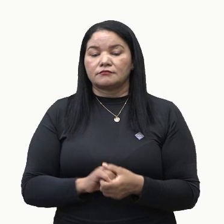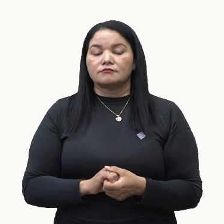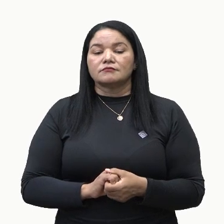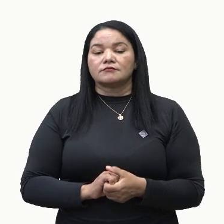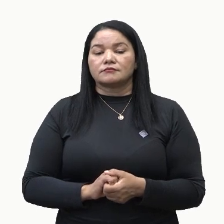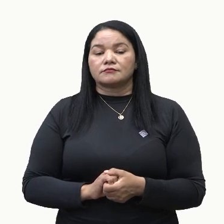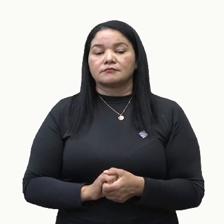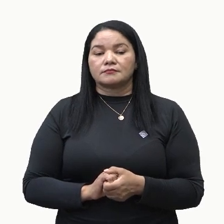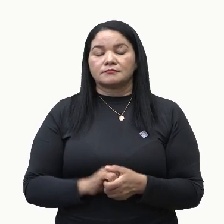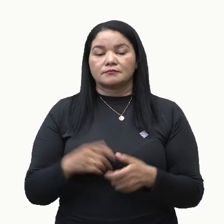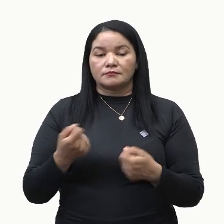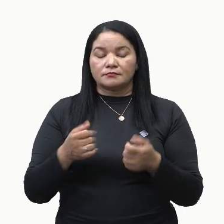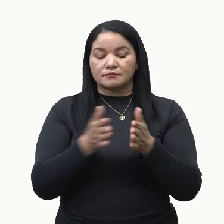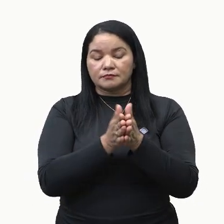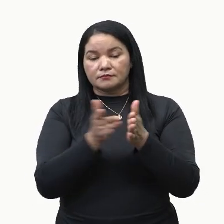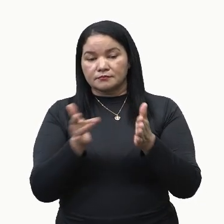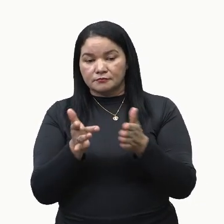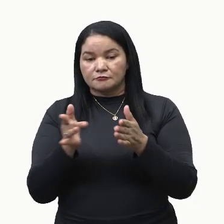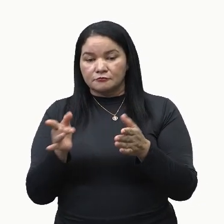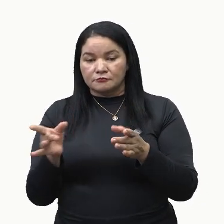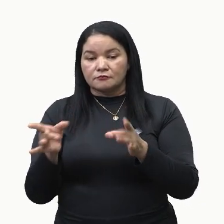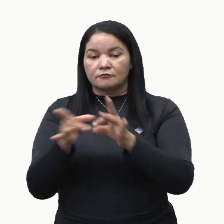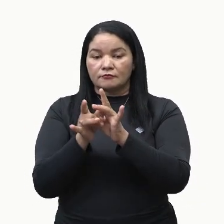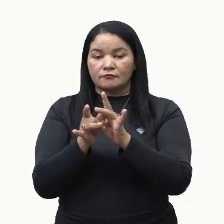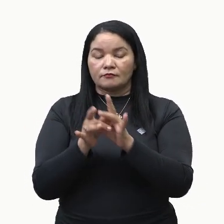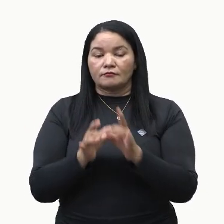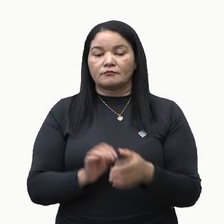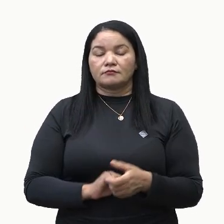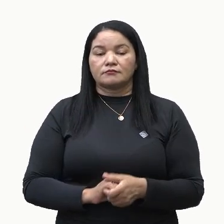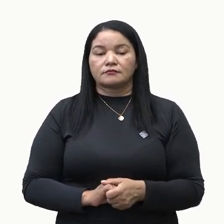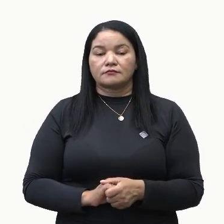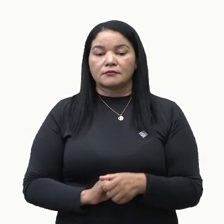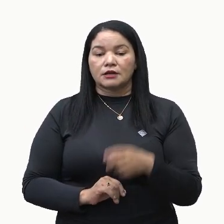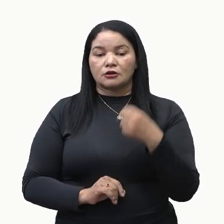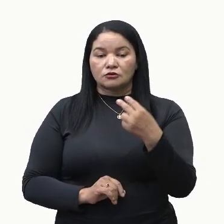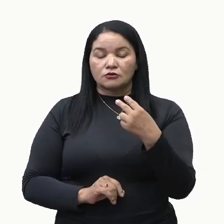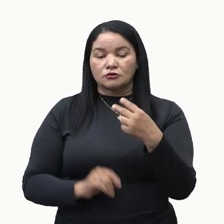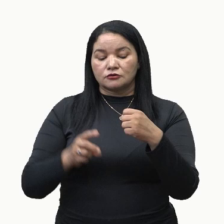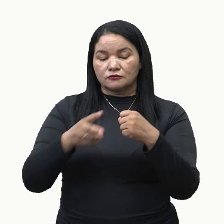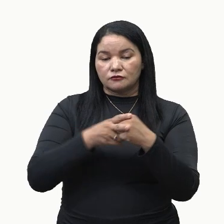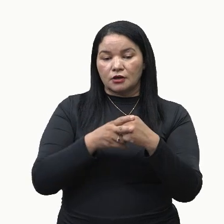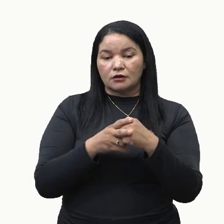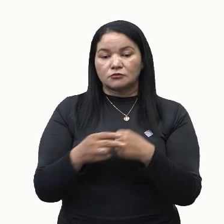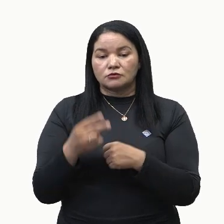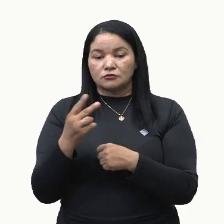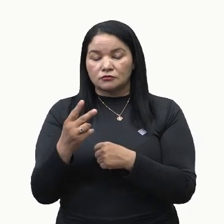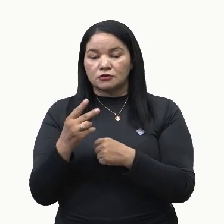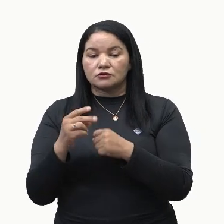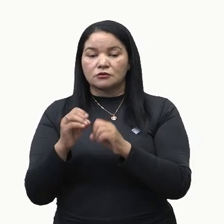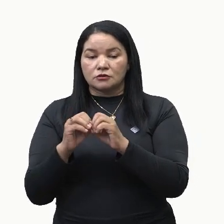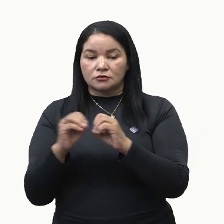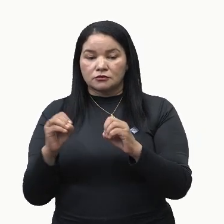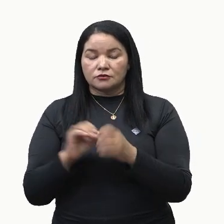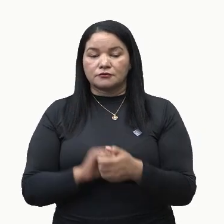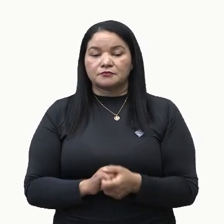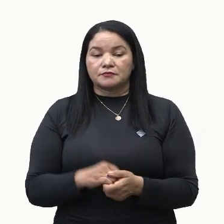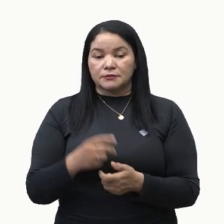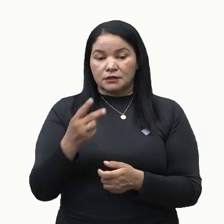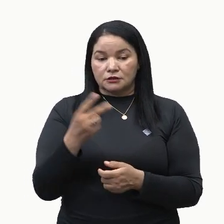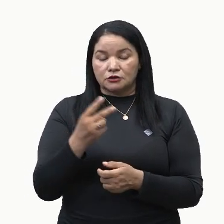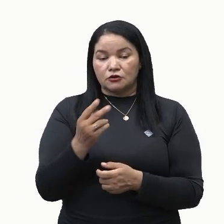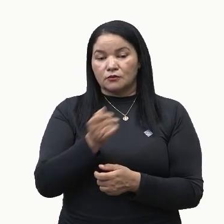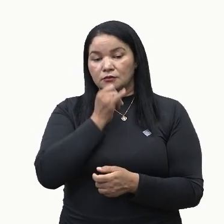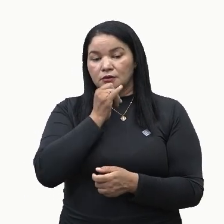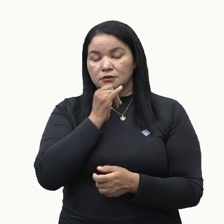por dois verbos. Um período composto por duas orações. Muito bem. Segundo exemplo aí que nós trouxemos